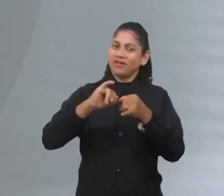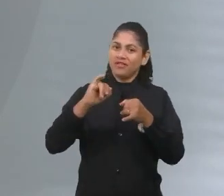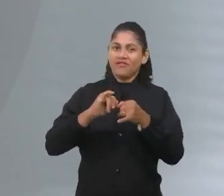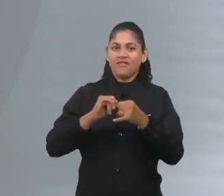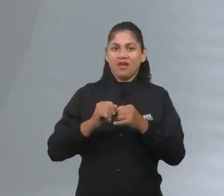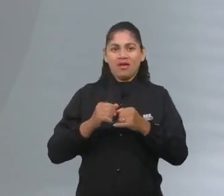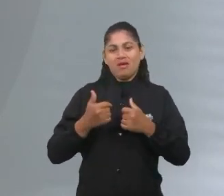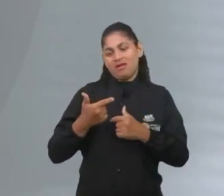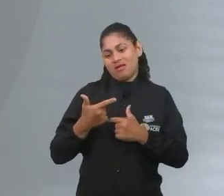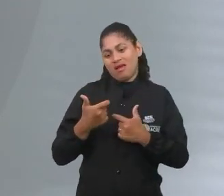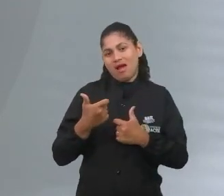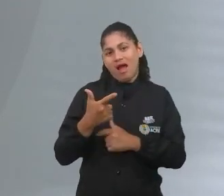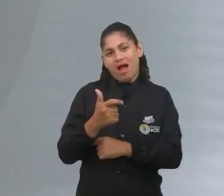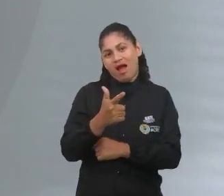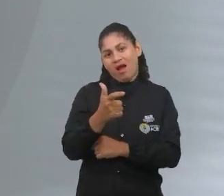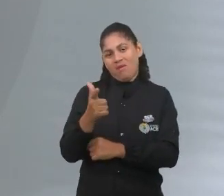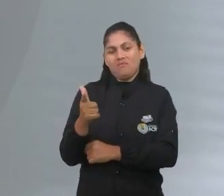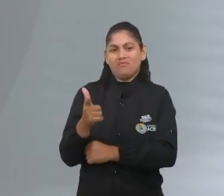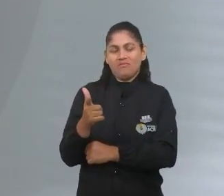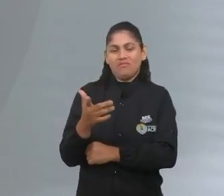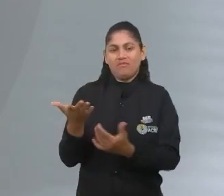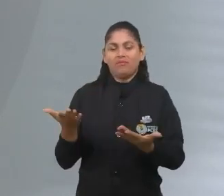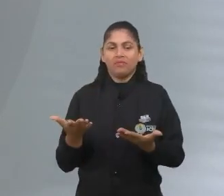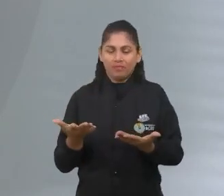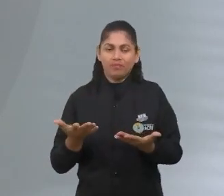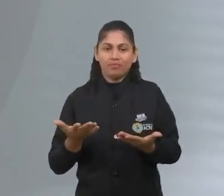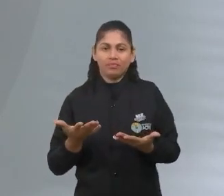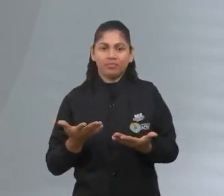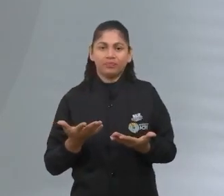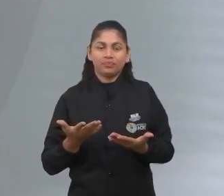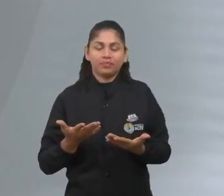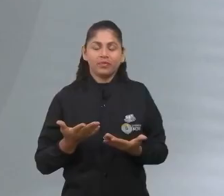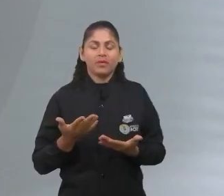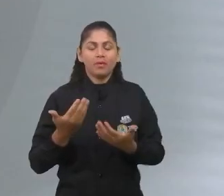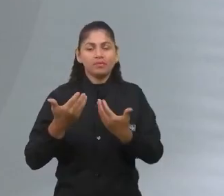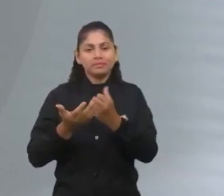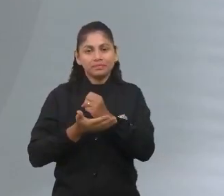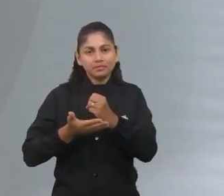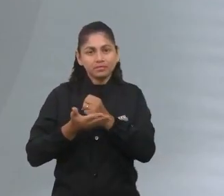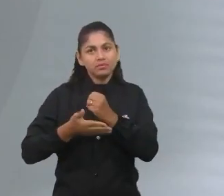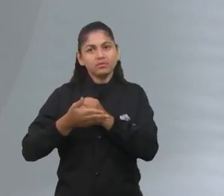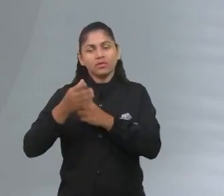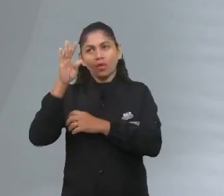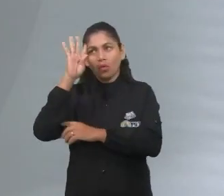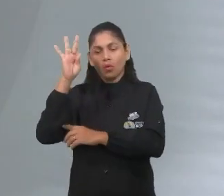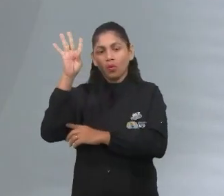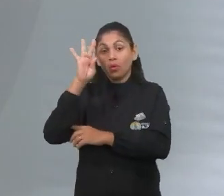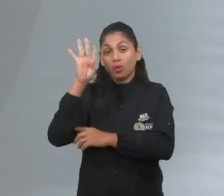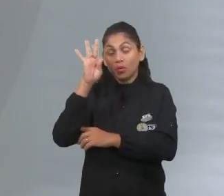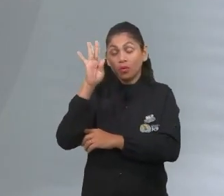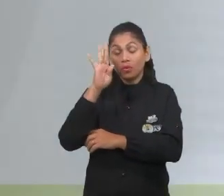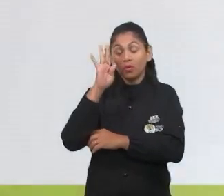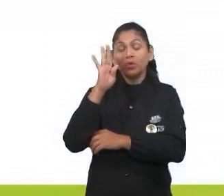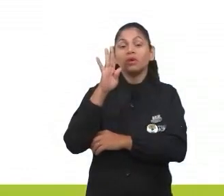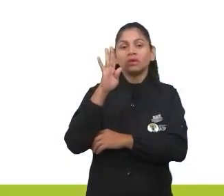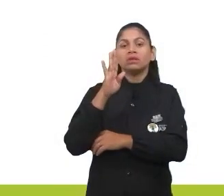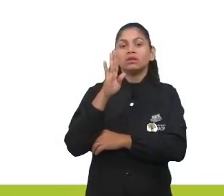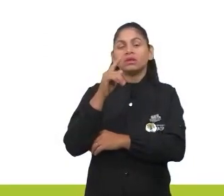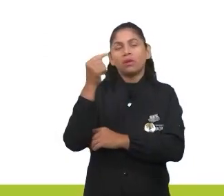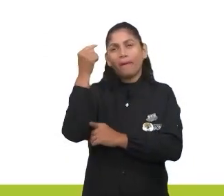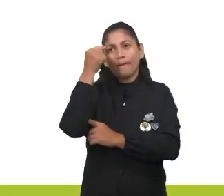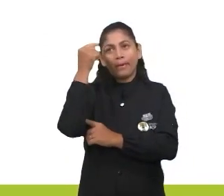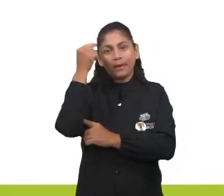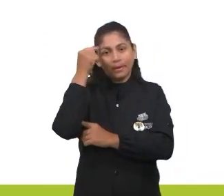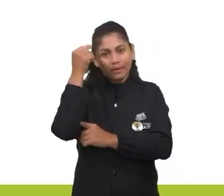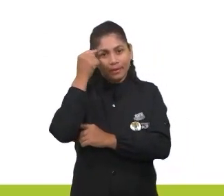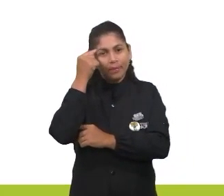mas nesse caso a razão está podre, segundo esses pensamentos dos filósofos da Escola de Frankfurt.